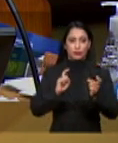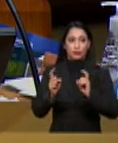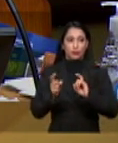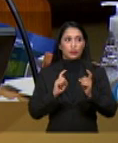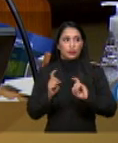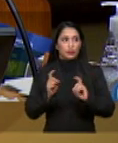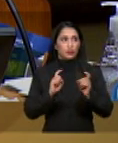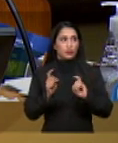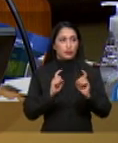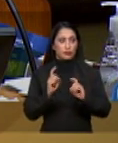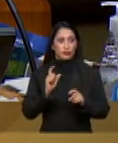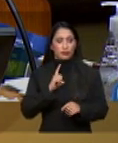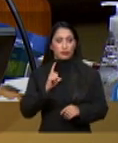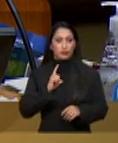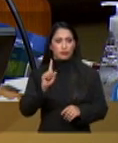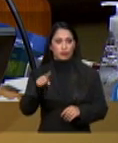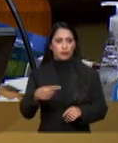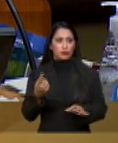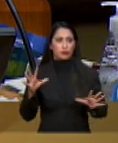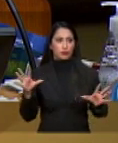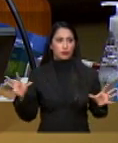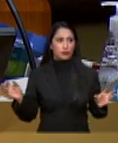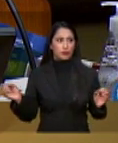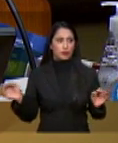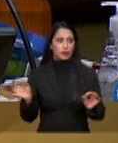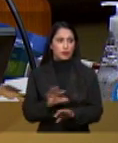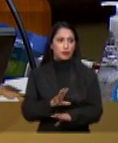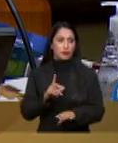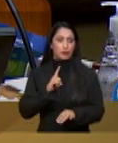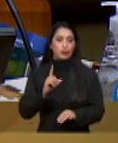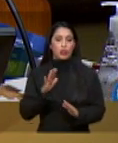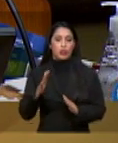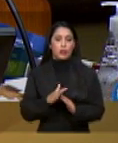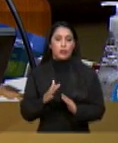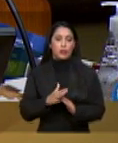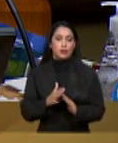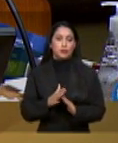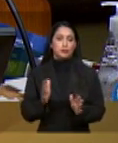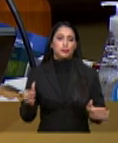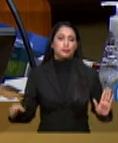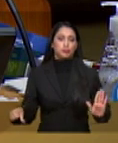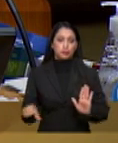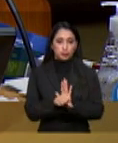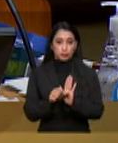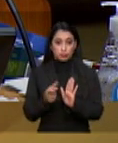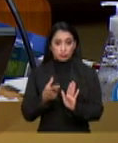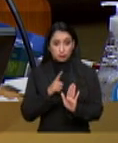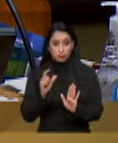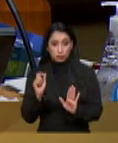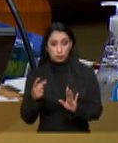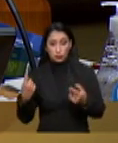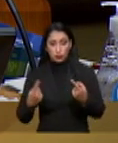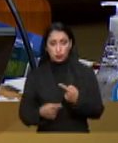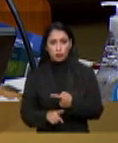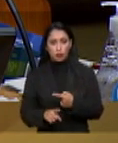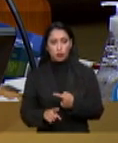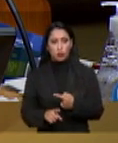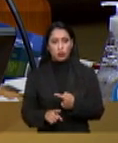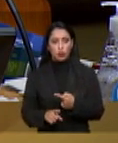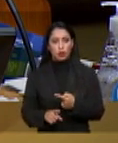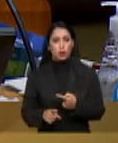administrativo, após a sua conclusão, quanto não limitar-se aos crimes de descaminho, contrabando,